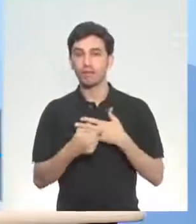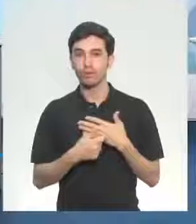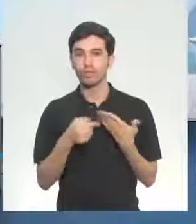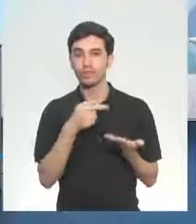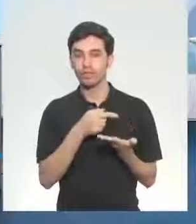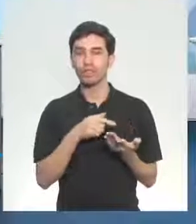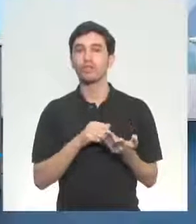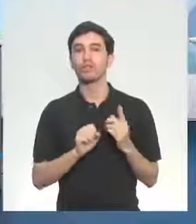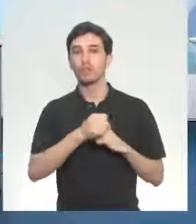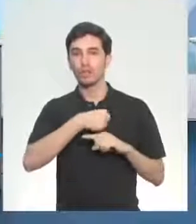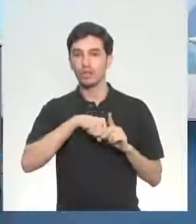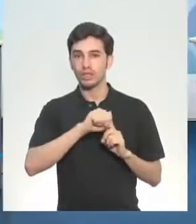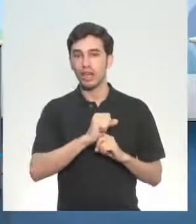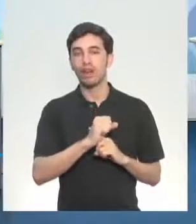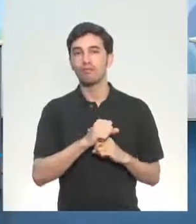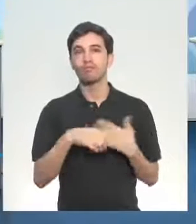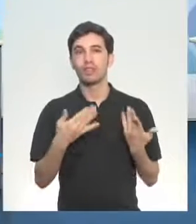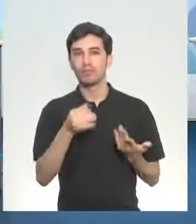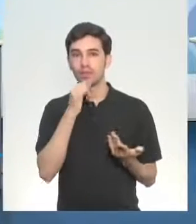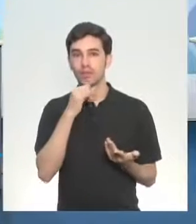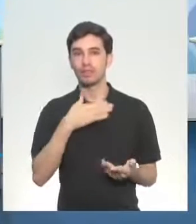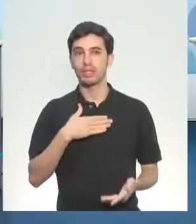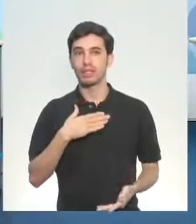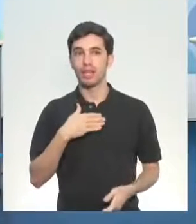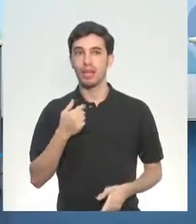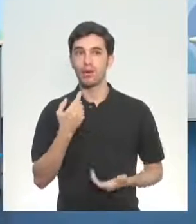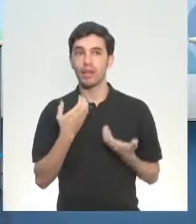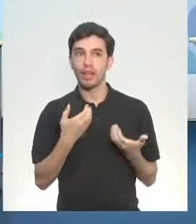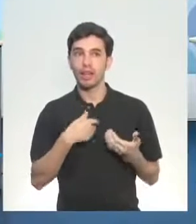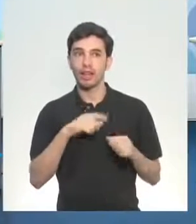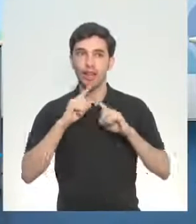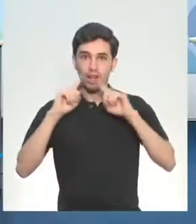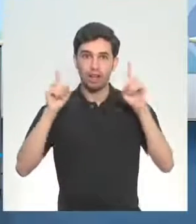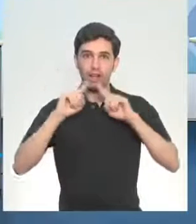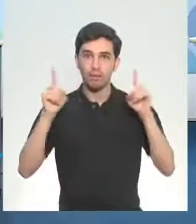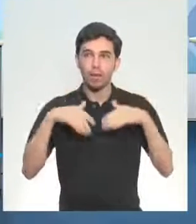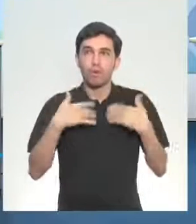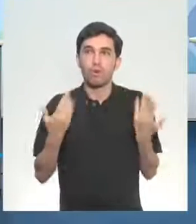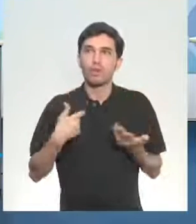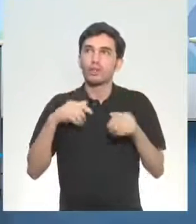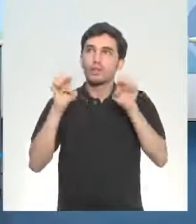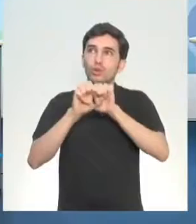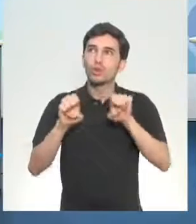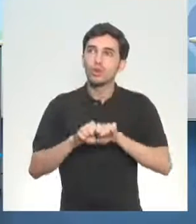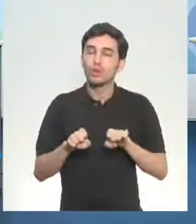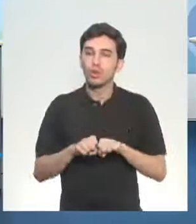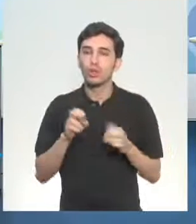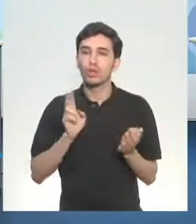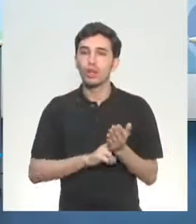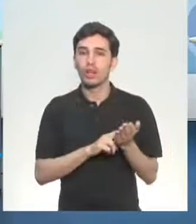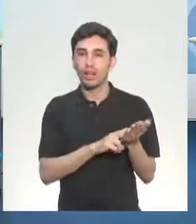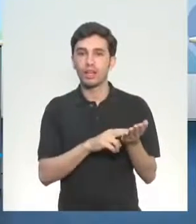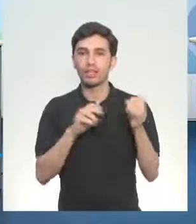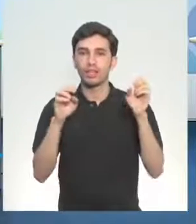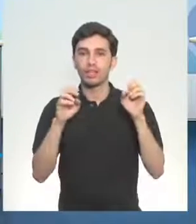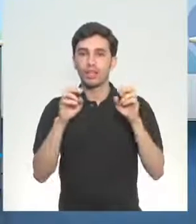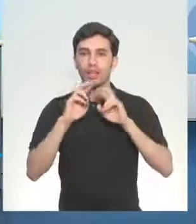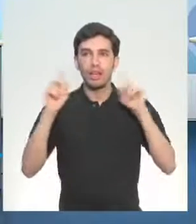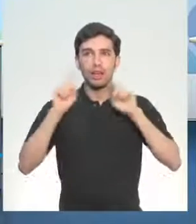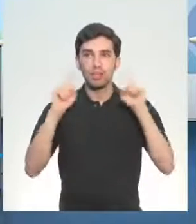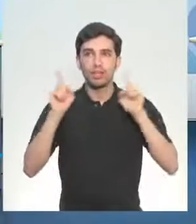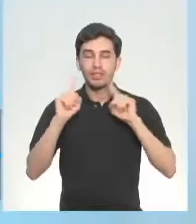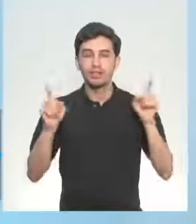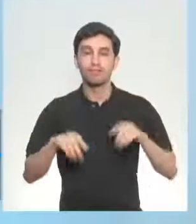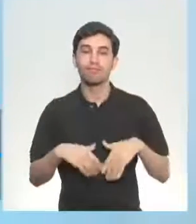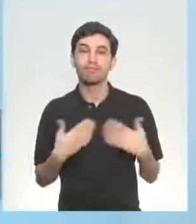Então, para uma situação de reclamação, eu preciso entender qual a estrutura, né, de uma carta de reclamação. Isso. Certo? Muito bem.